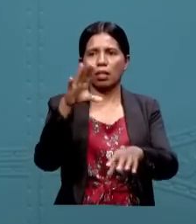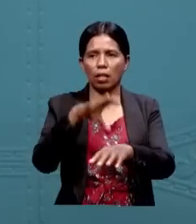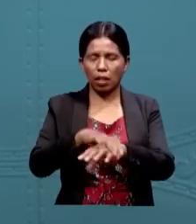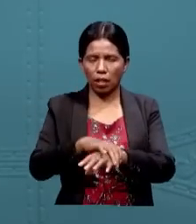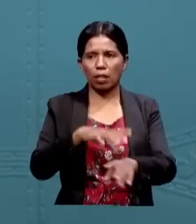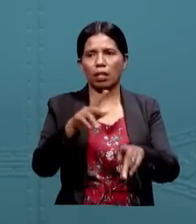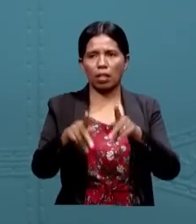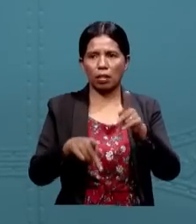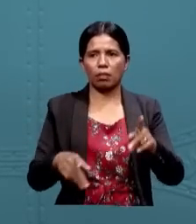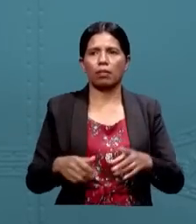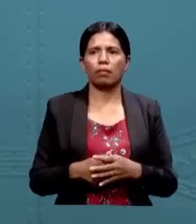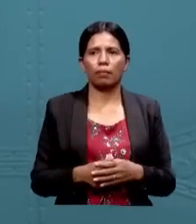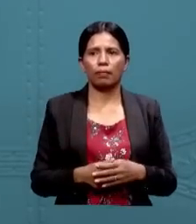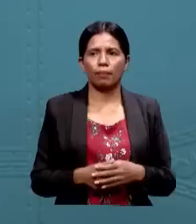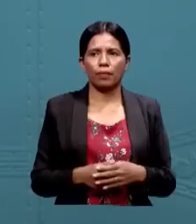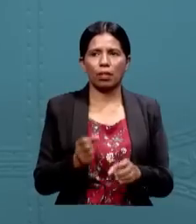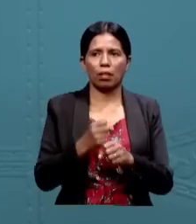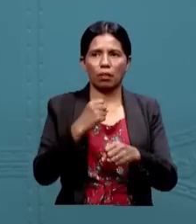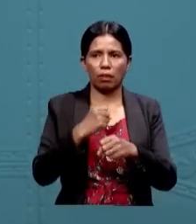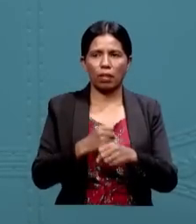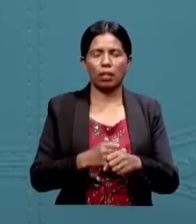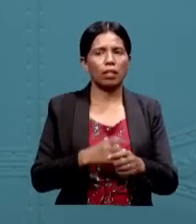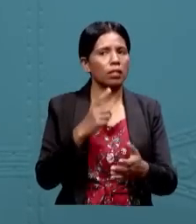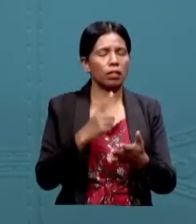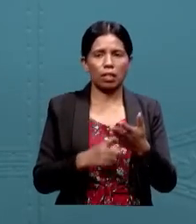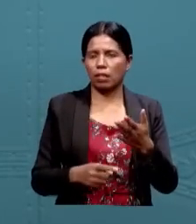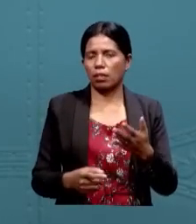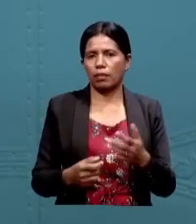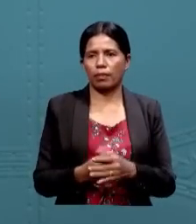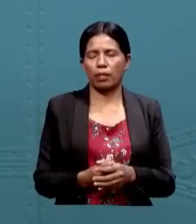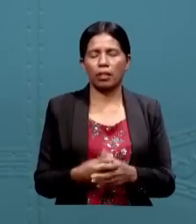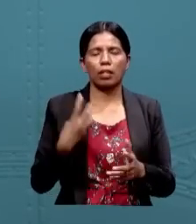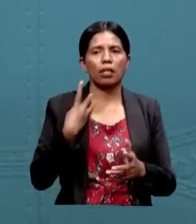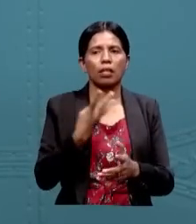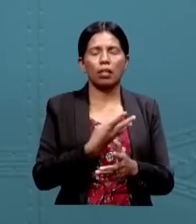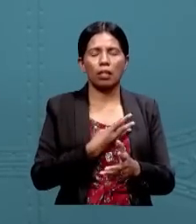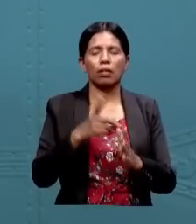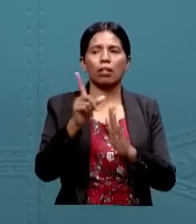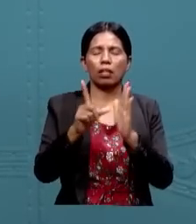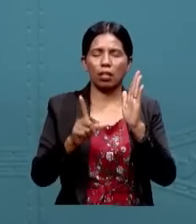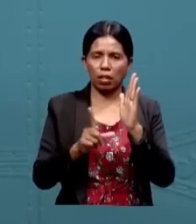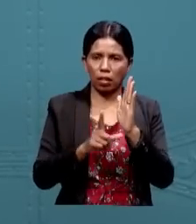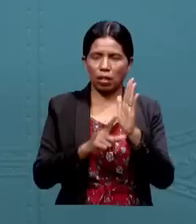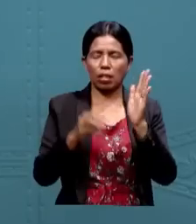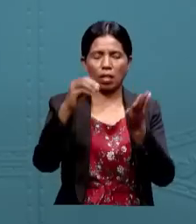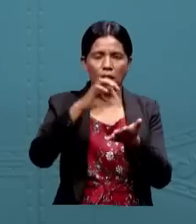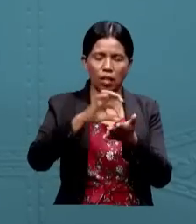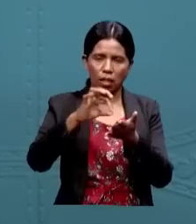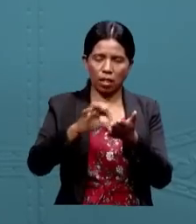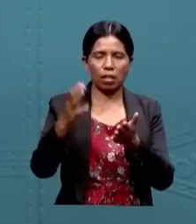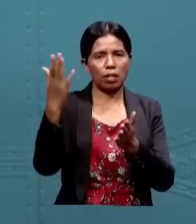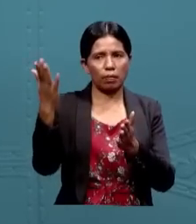ruma capturação ka halo detenção ka saída dek ne itane código processo penal hatur henaba